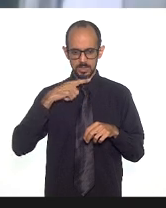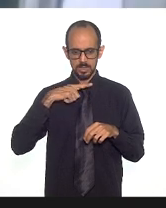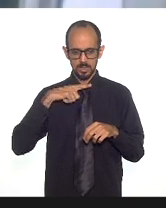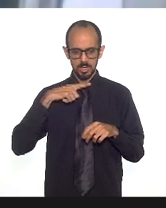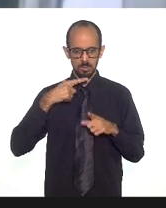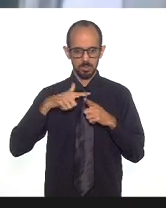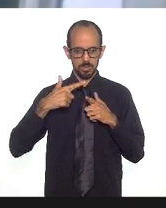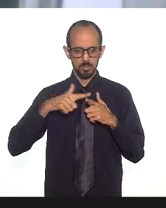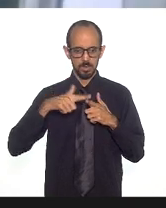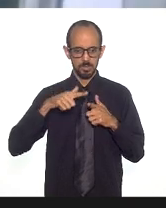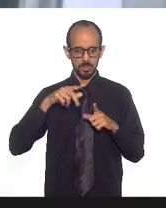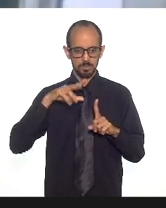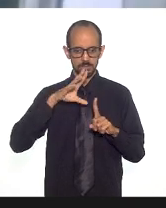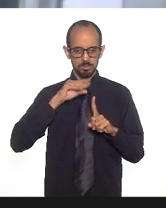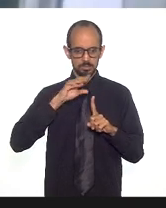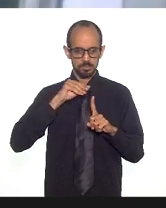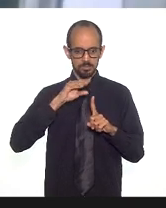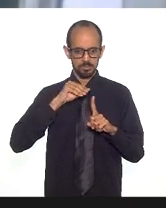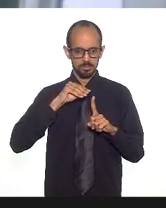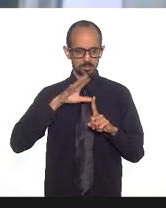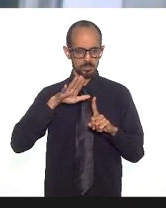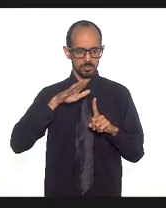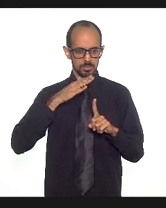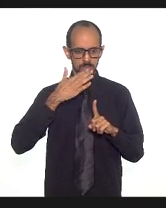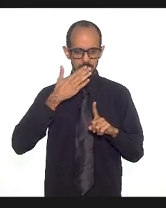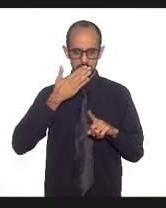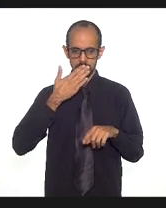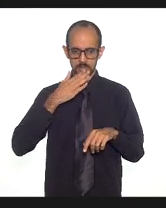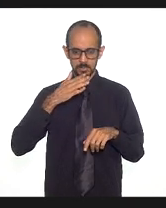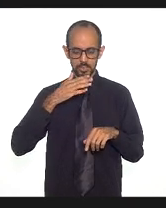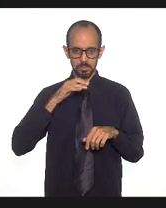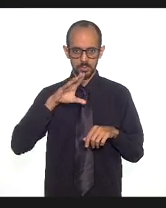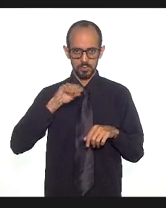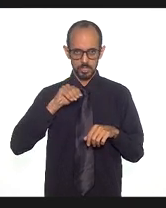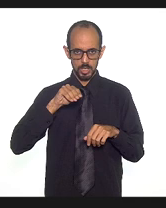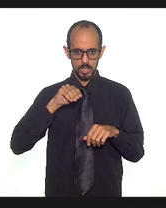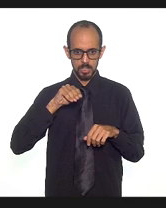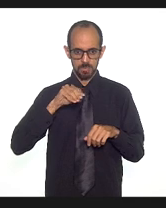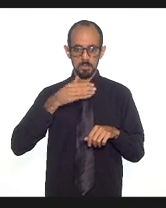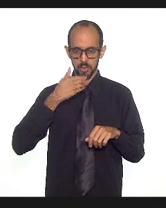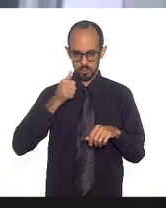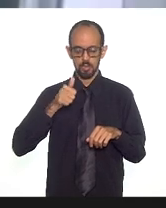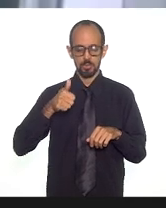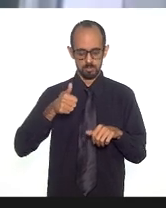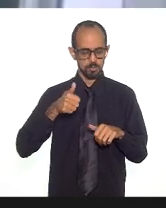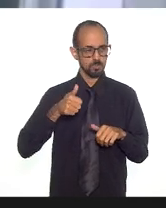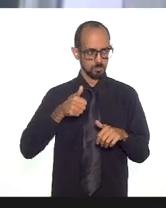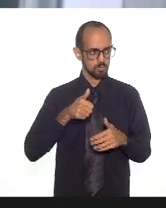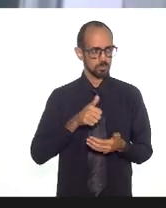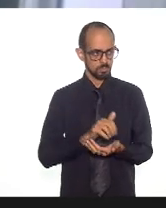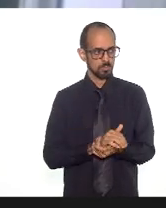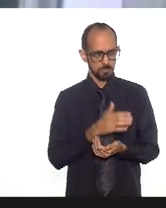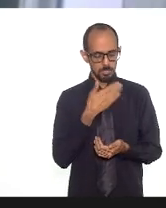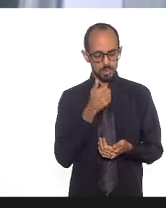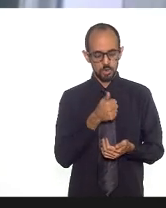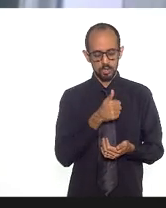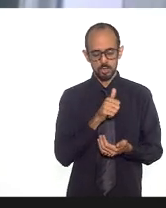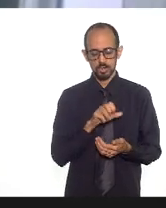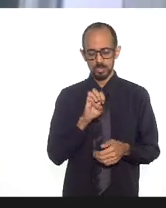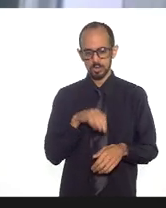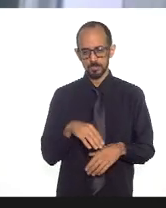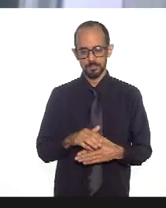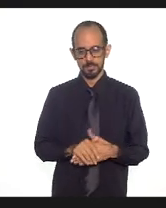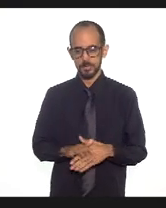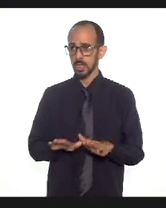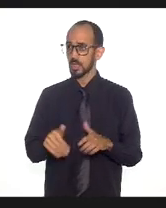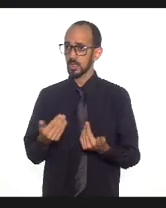áudio. Não sei se tem alguém aqui com o áudio aberto, acho que fechou agora. Vê se melhorou. Melhorou. Obrigado. Está ótimo.